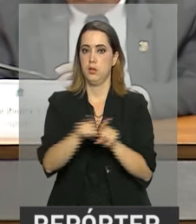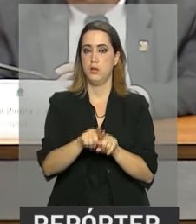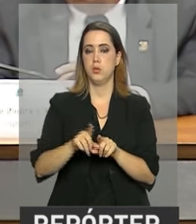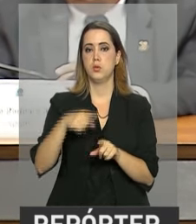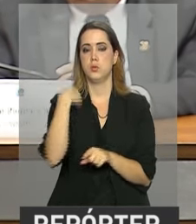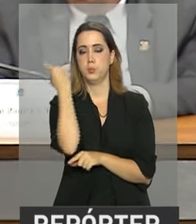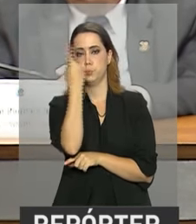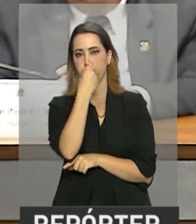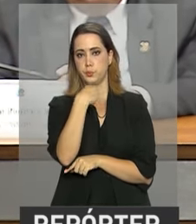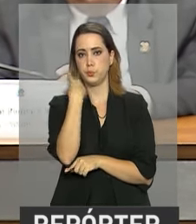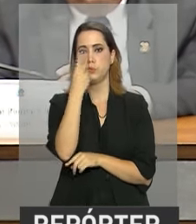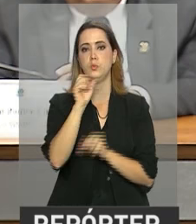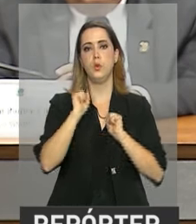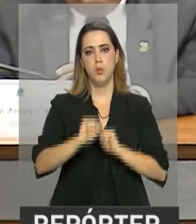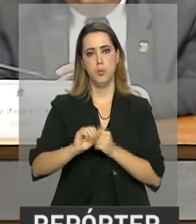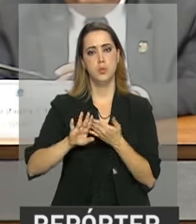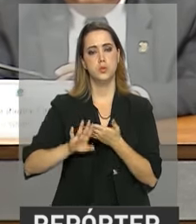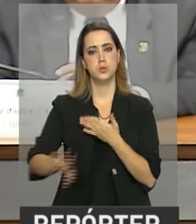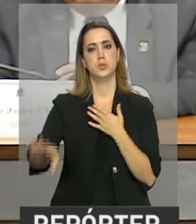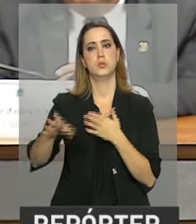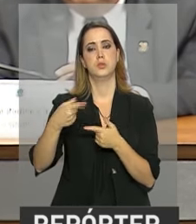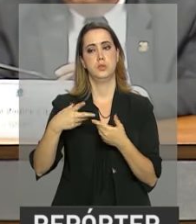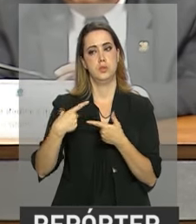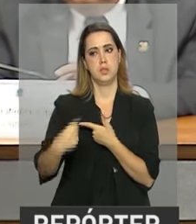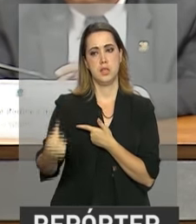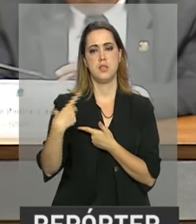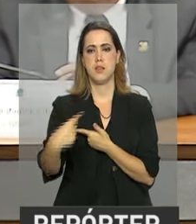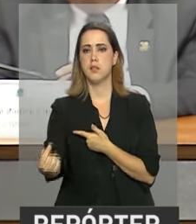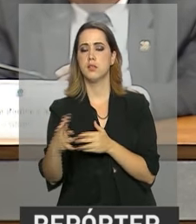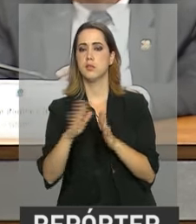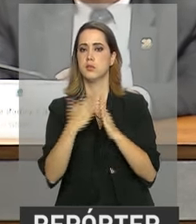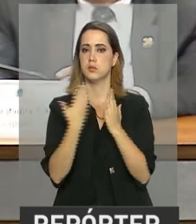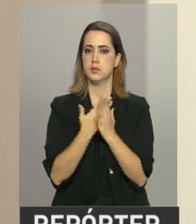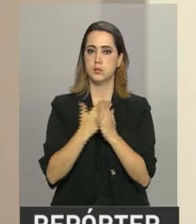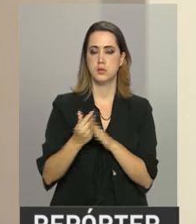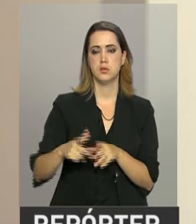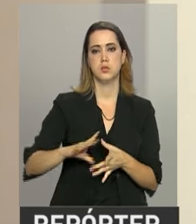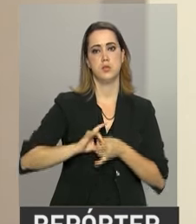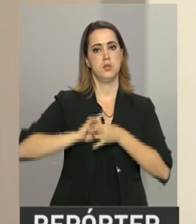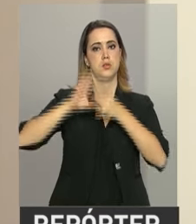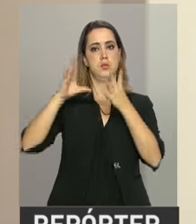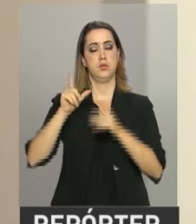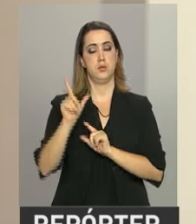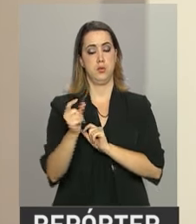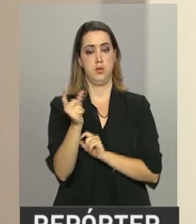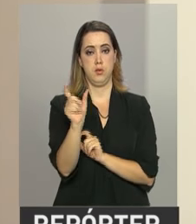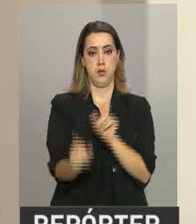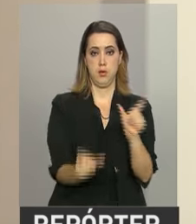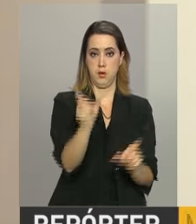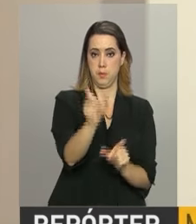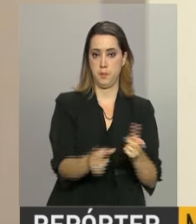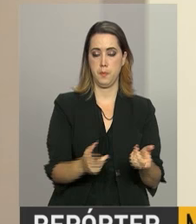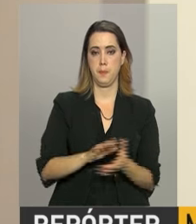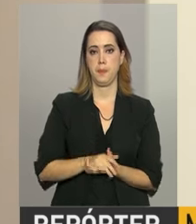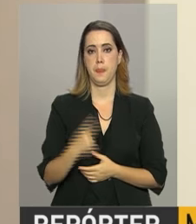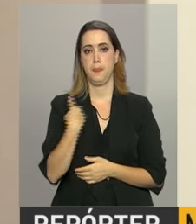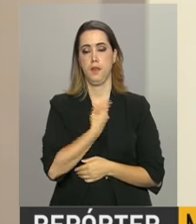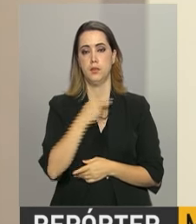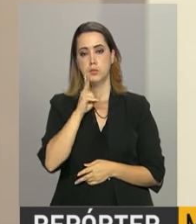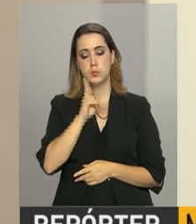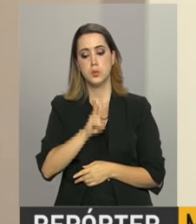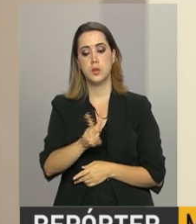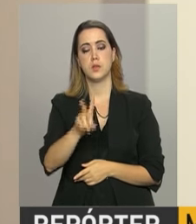a evitar a evasão escolar e dar mais autonomia aos estudantes. É muito comum nós